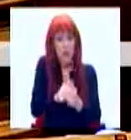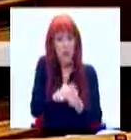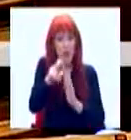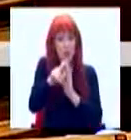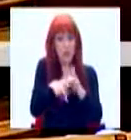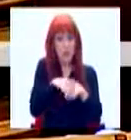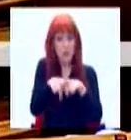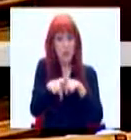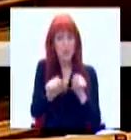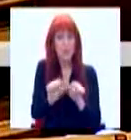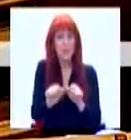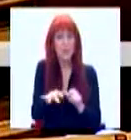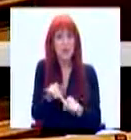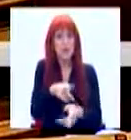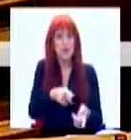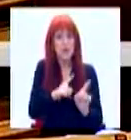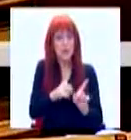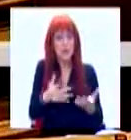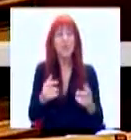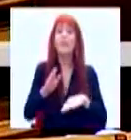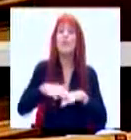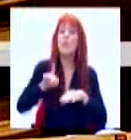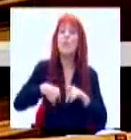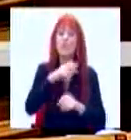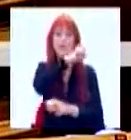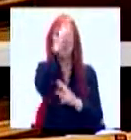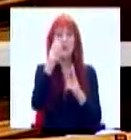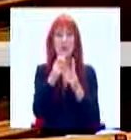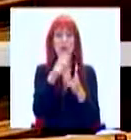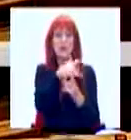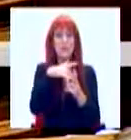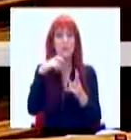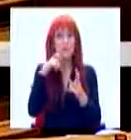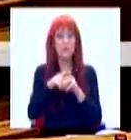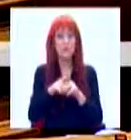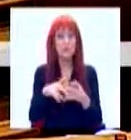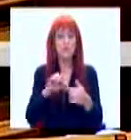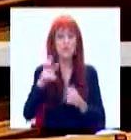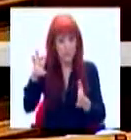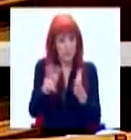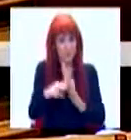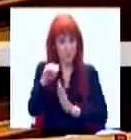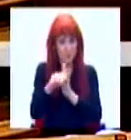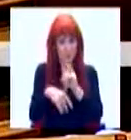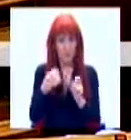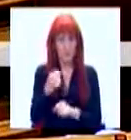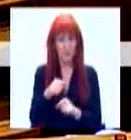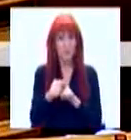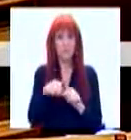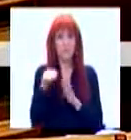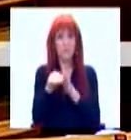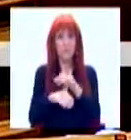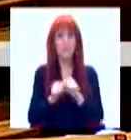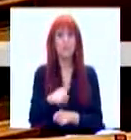regras da Política Comum das Pescas. E daqui resulta também o terceiro compromisso. A quando da aprovação do Programa Operacional Mar 2020,